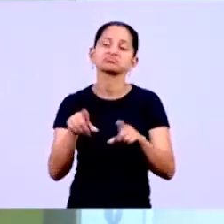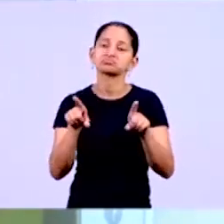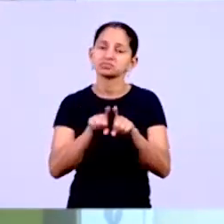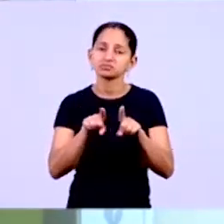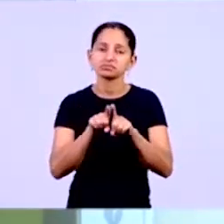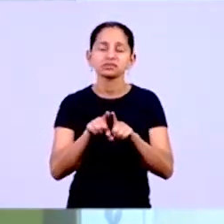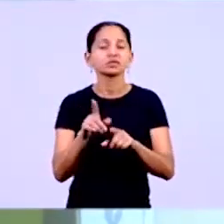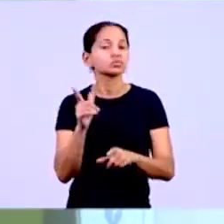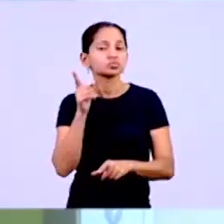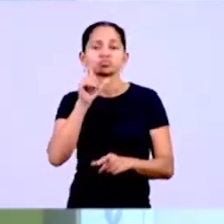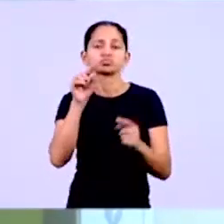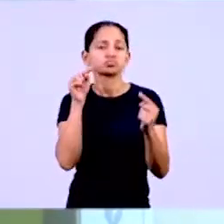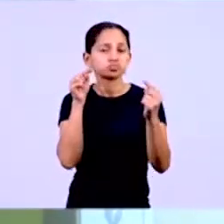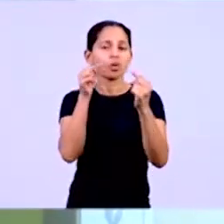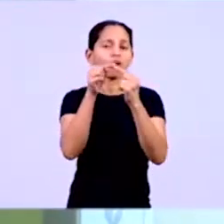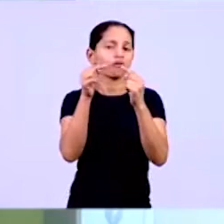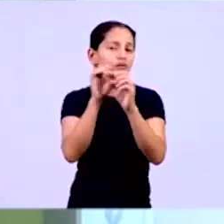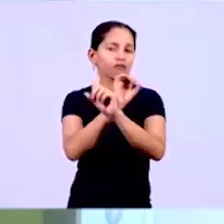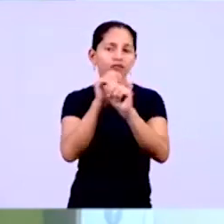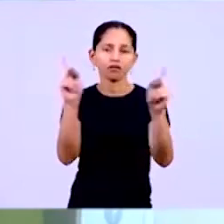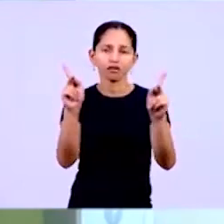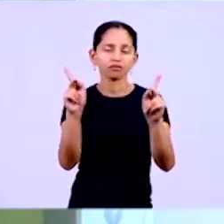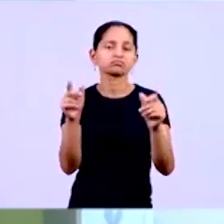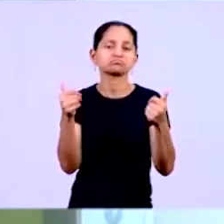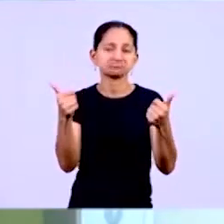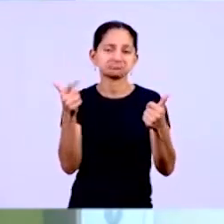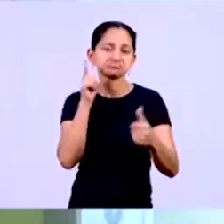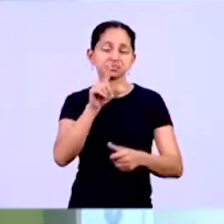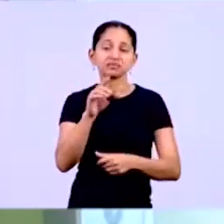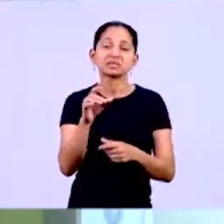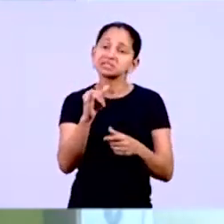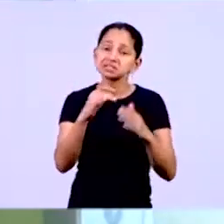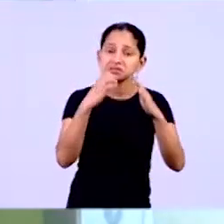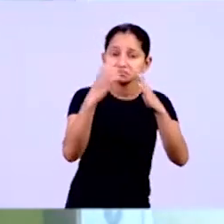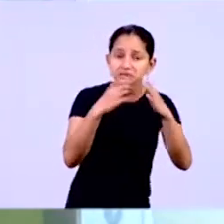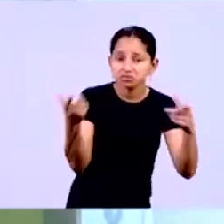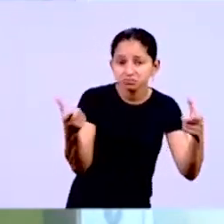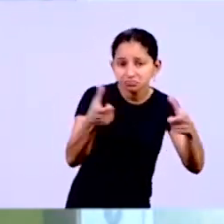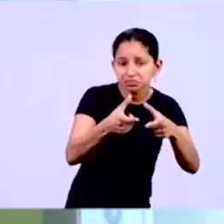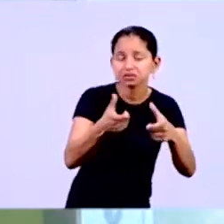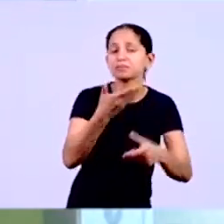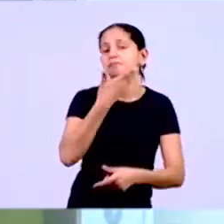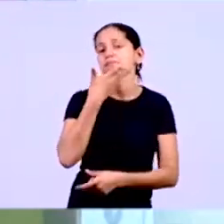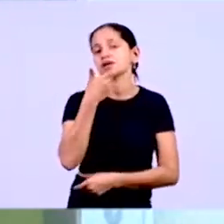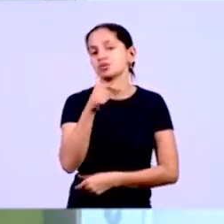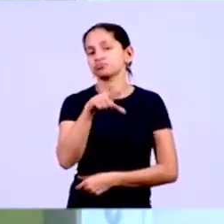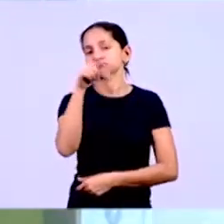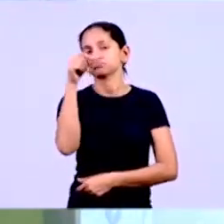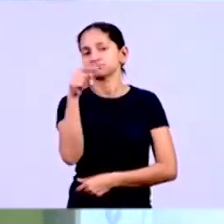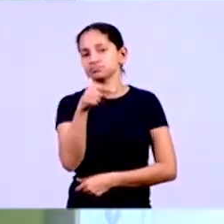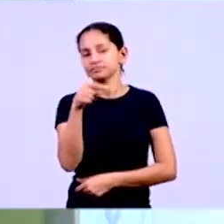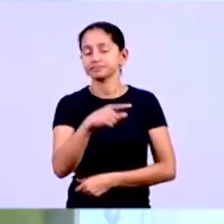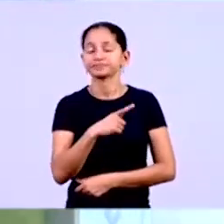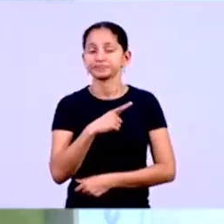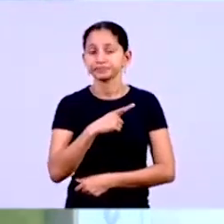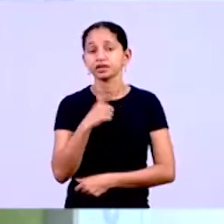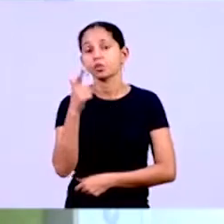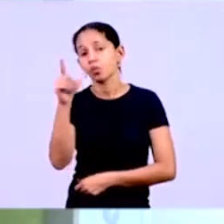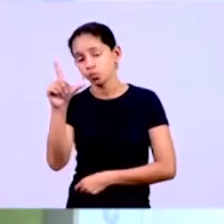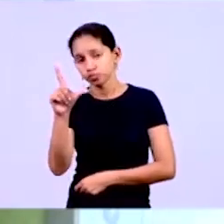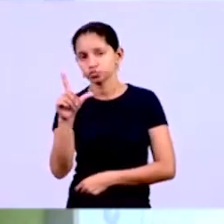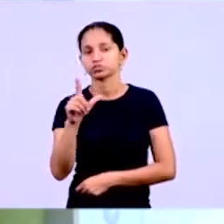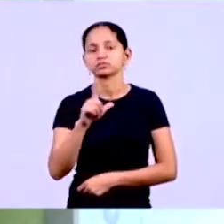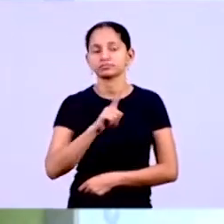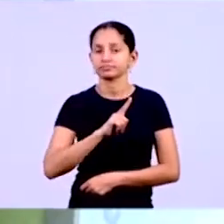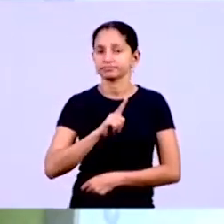bem e com presteza mesmo. Então, geralmente, uma pequena empresa utiliza servidores. Agora, além dos servidores, os